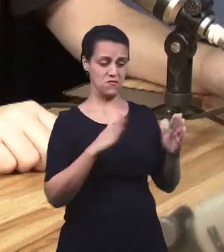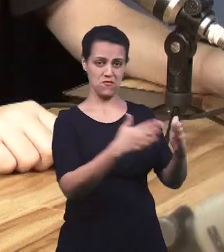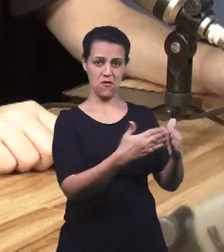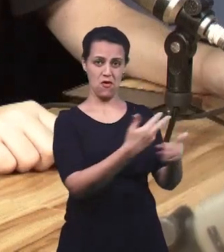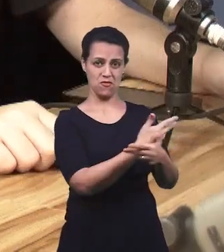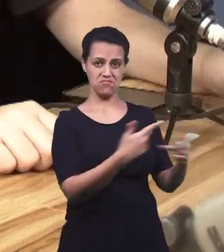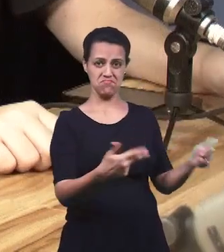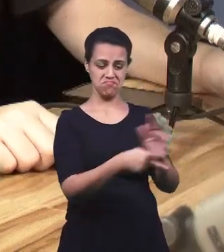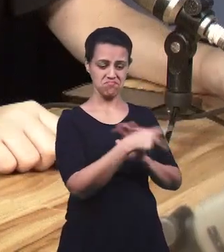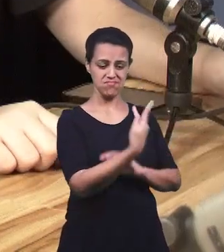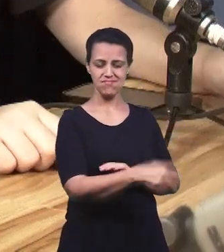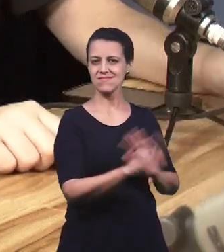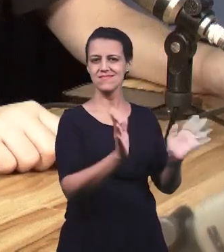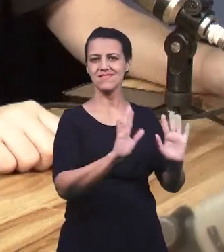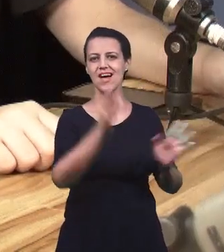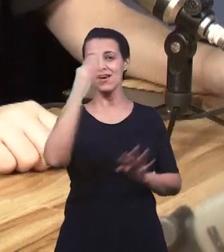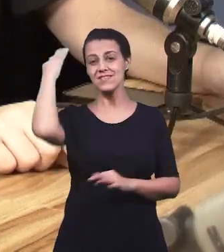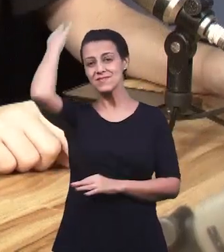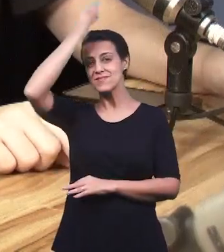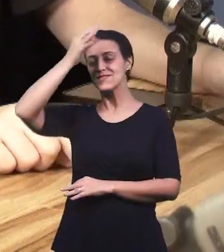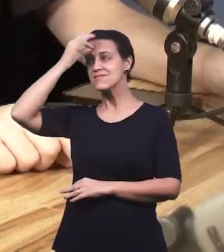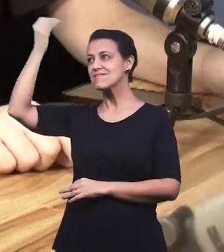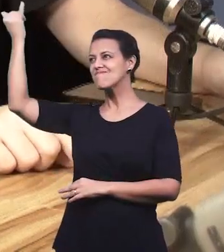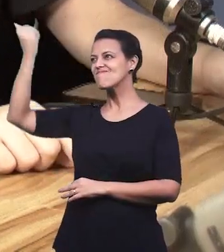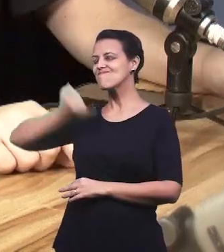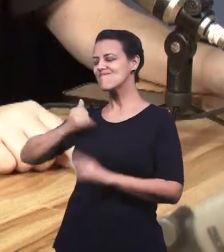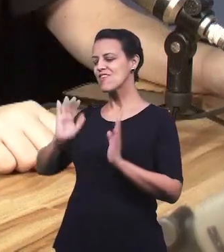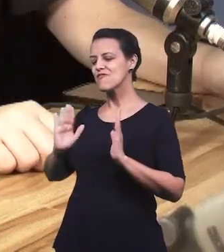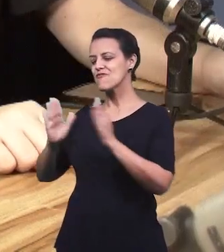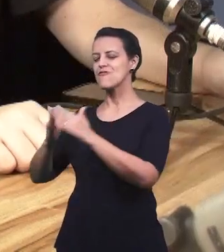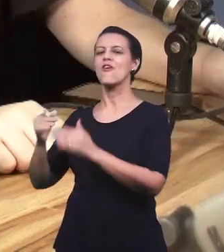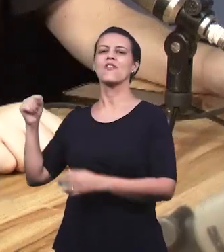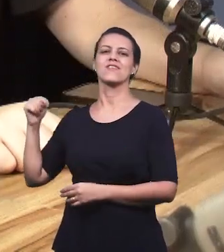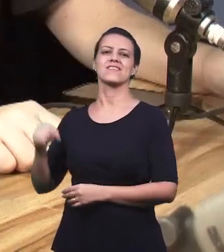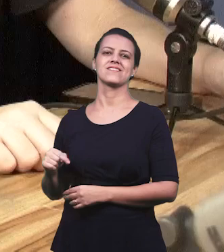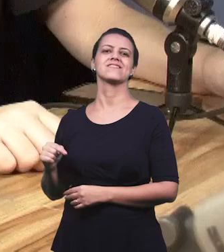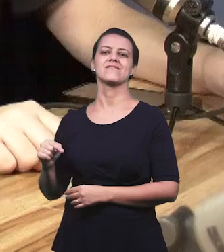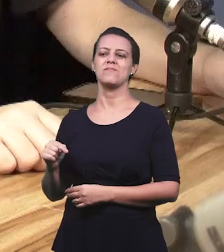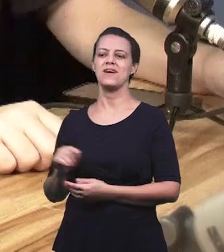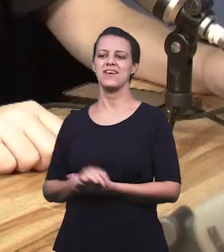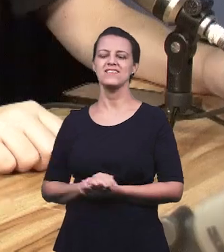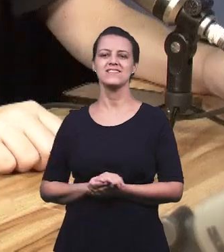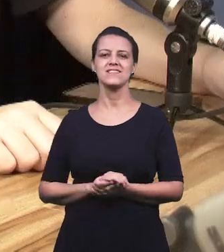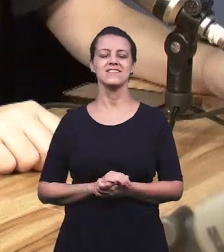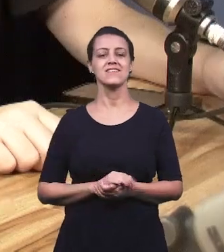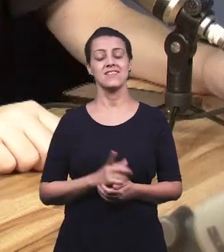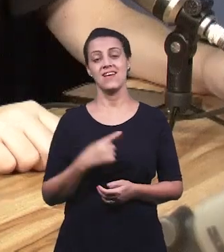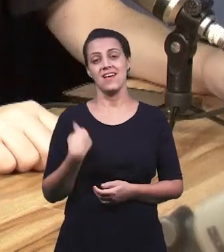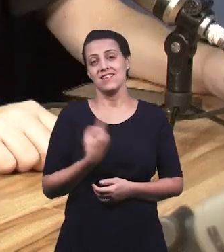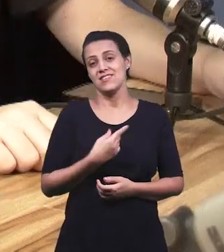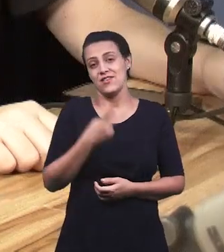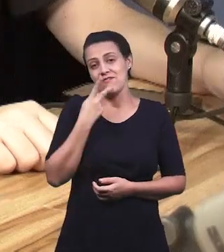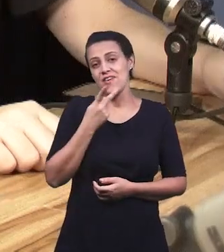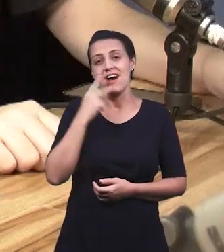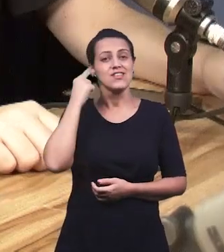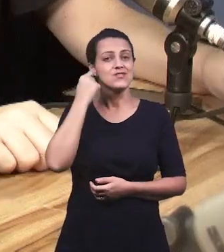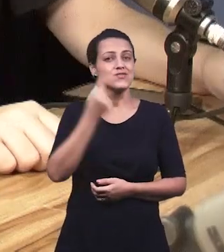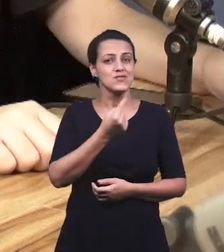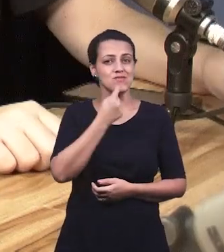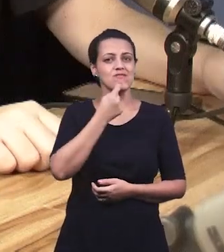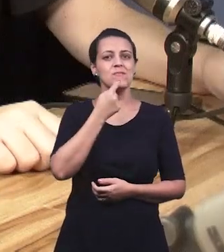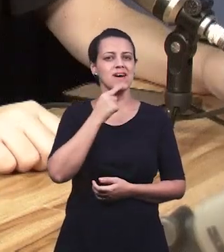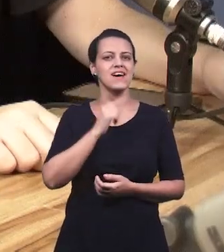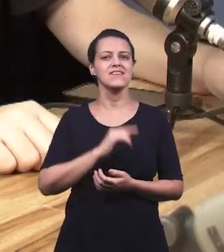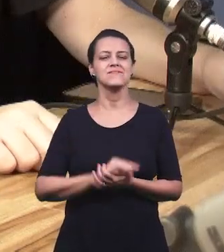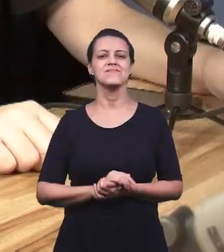tempo é irrelevante, então ele começa a tratar as coisas como uma forma. E aí você vê que se você fala uma coisa, você transmite uma coisa para o surdo, que você